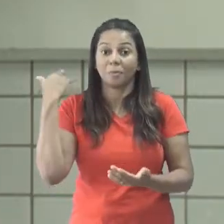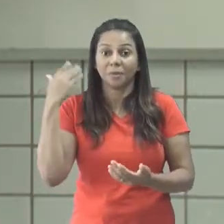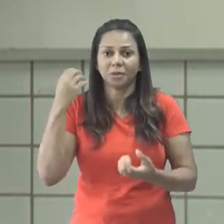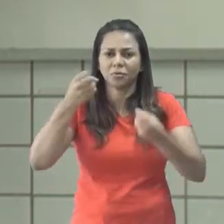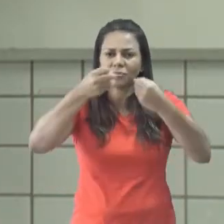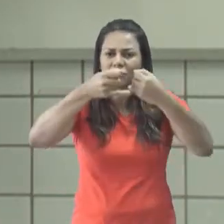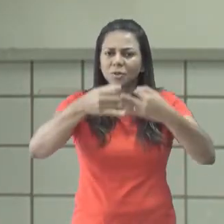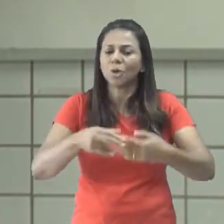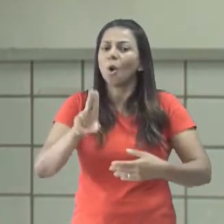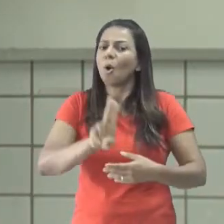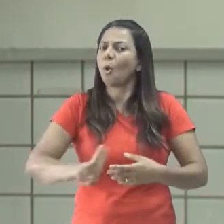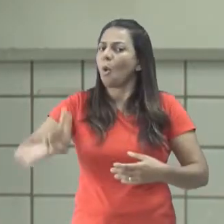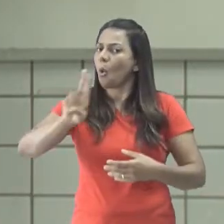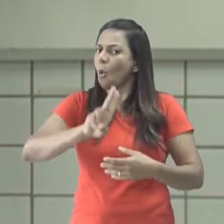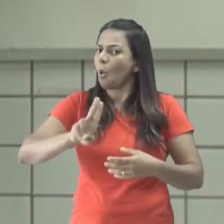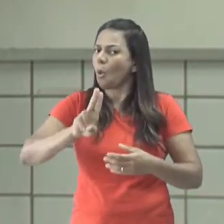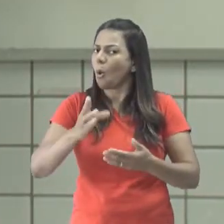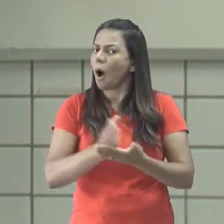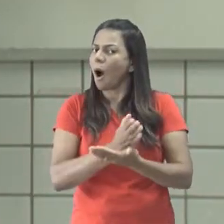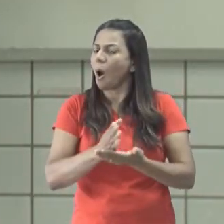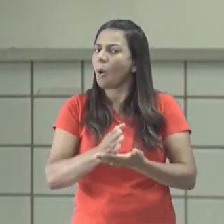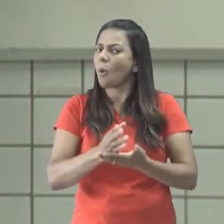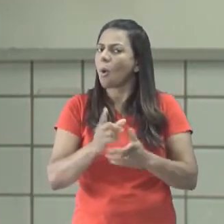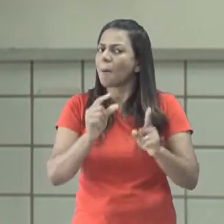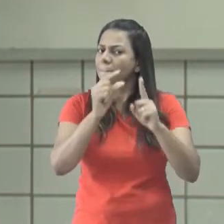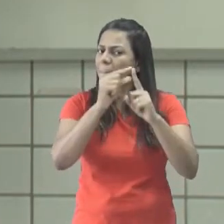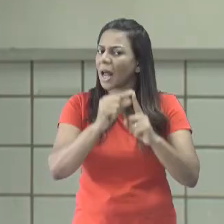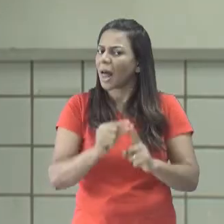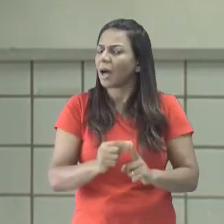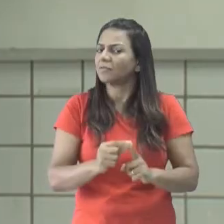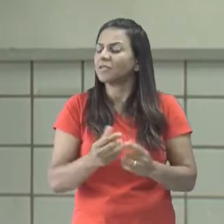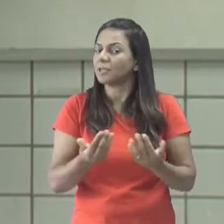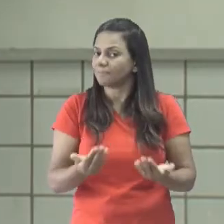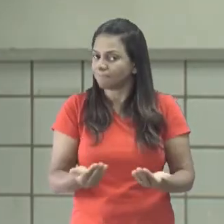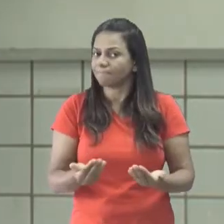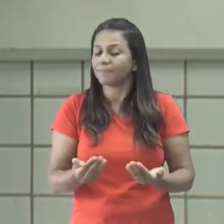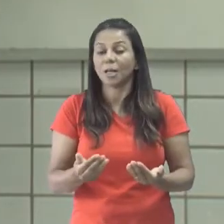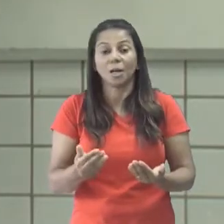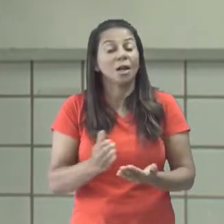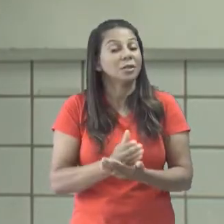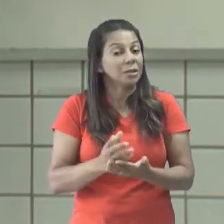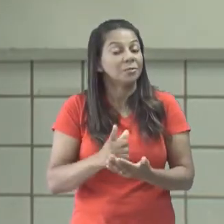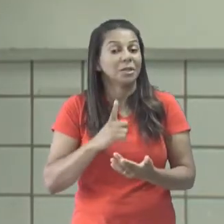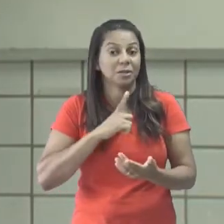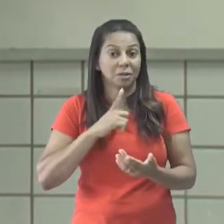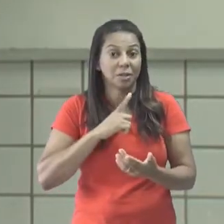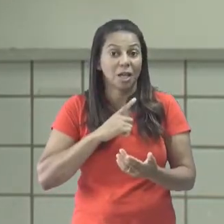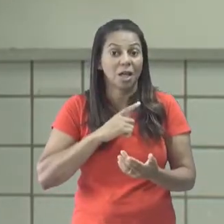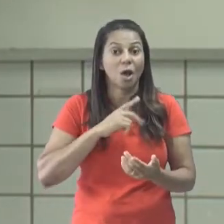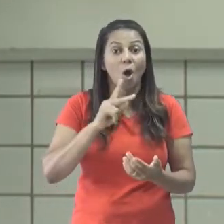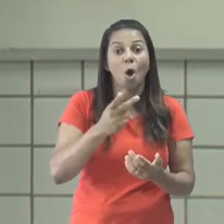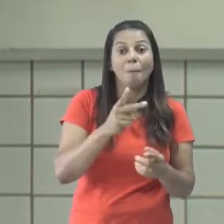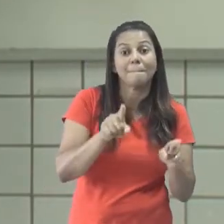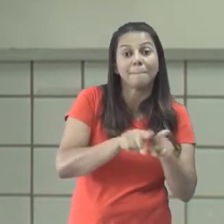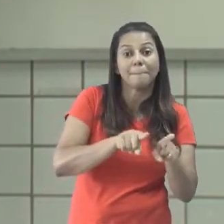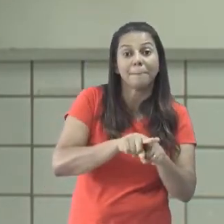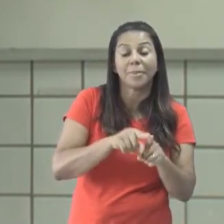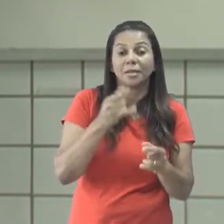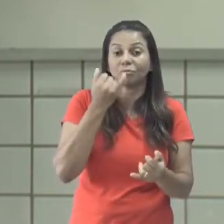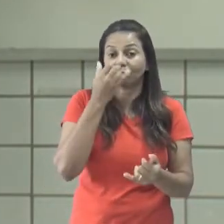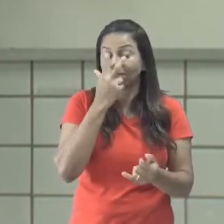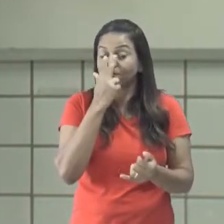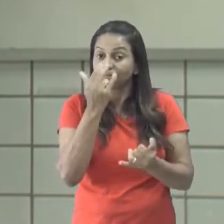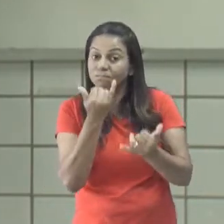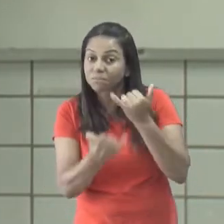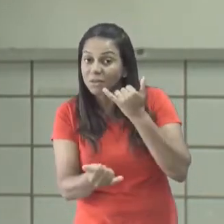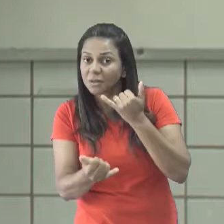do uso de algumas palavras e de algumas expressões, que muitas vezes são homônimas e são parônimas, mas que na